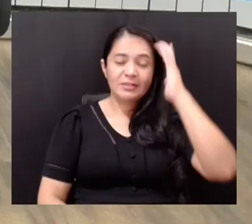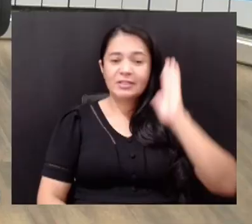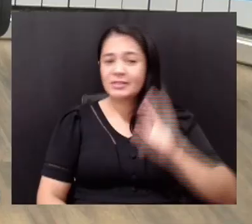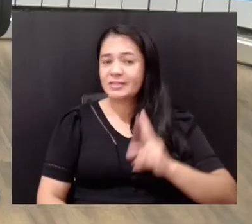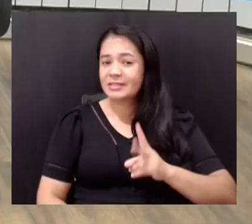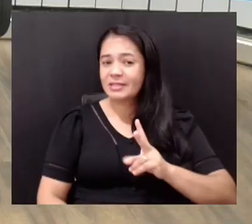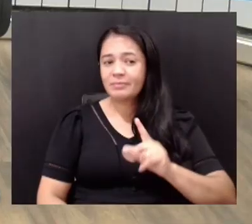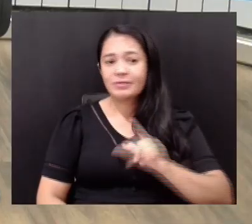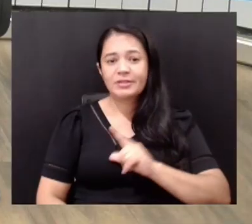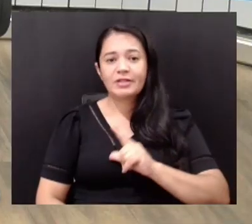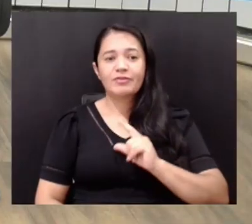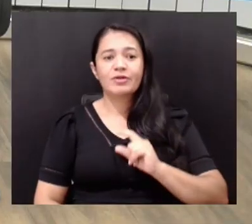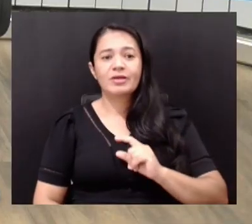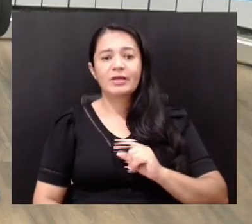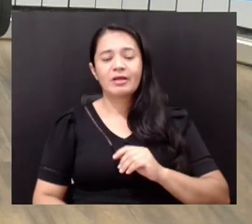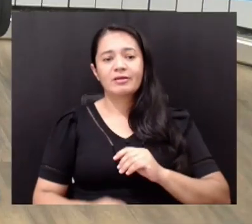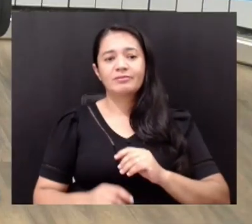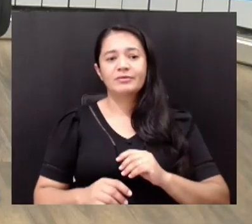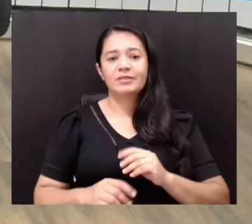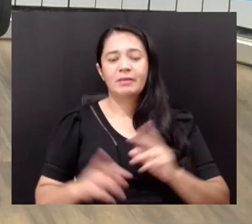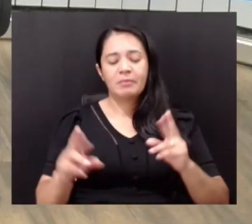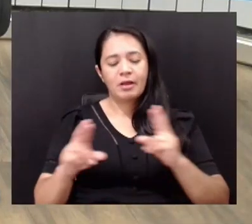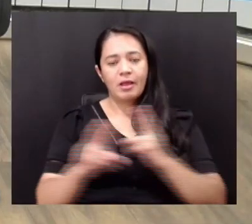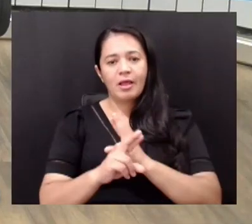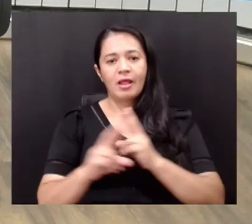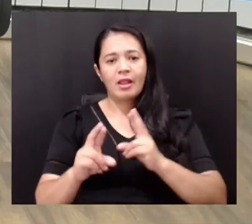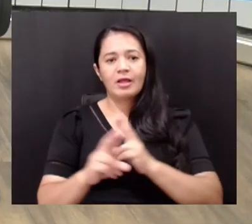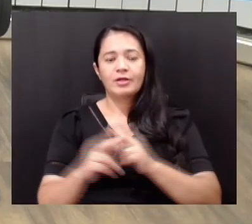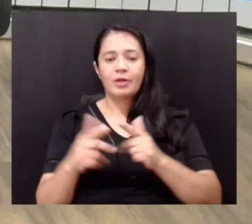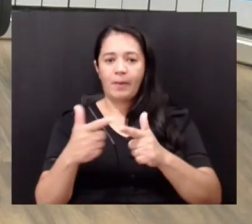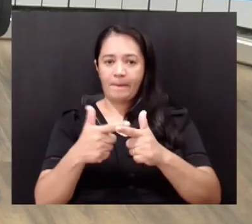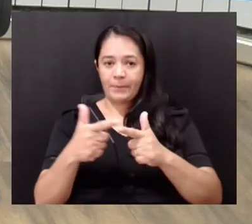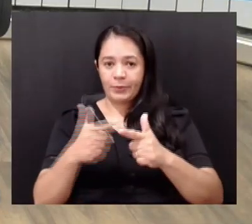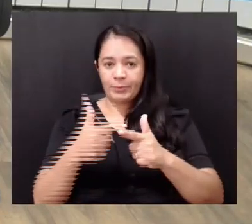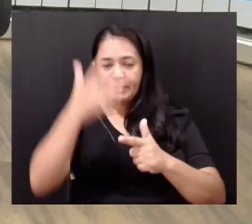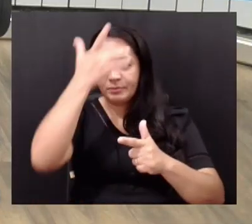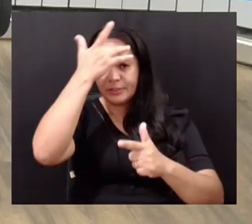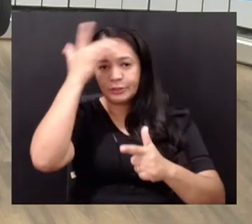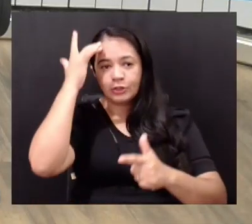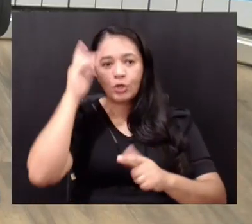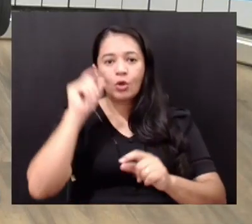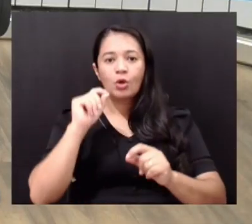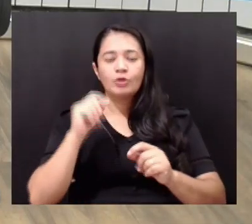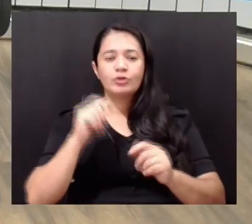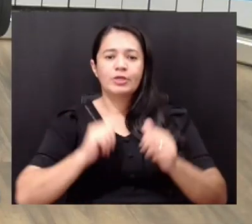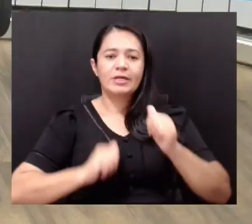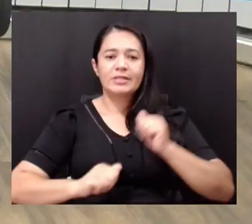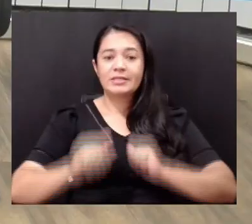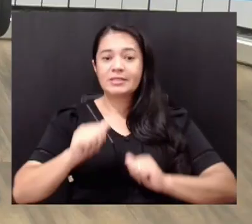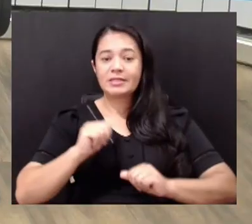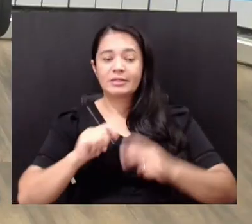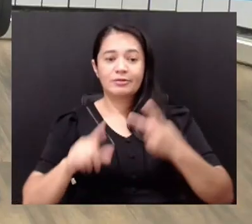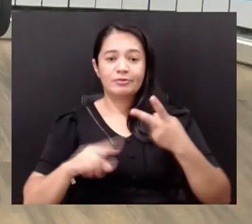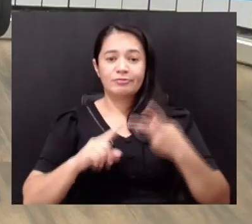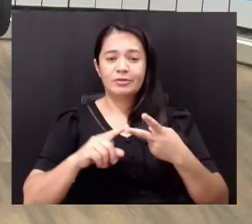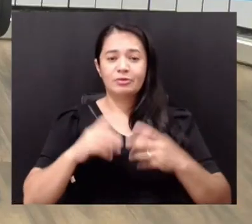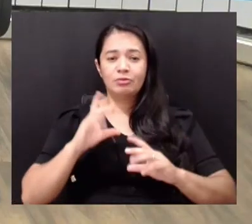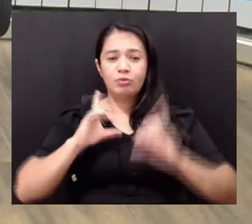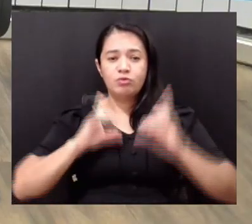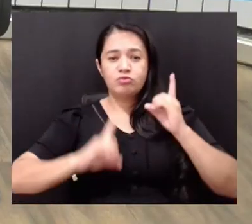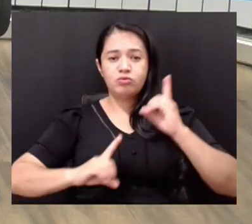tendência sempre a relacionar problemas de saúde mental, ansiedade, depressão,